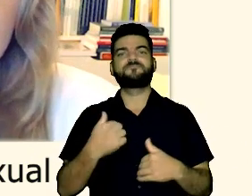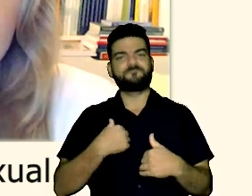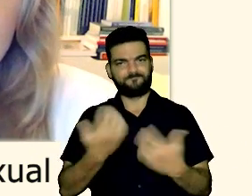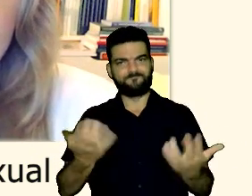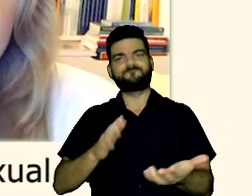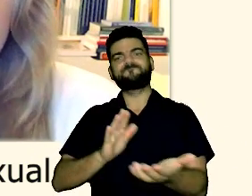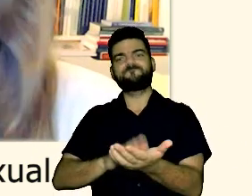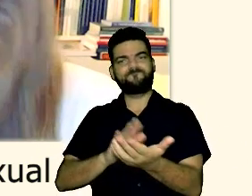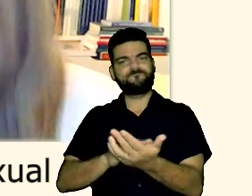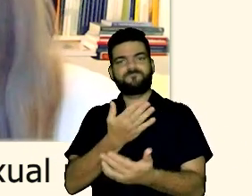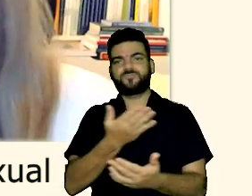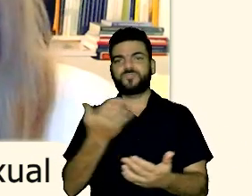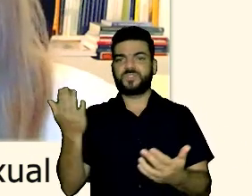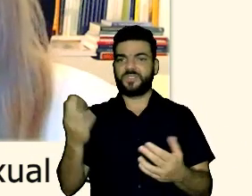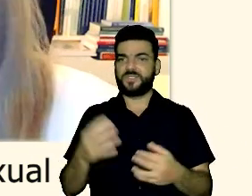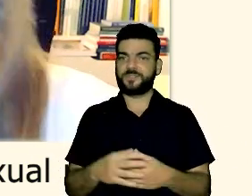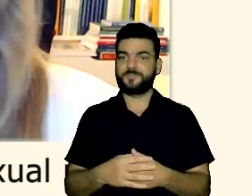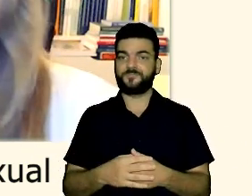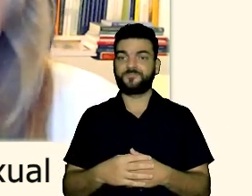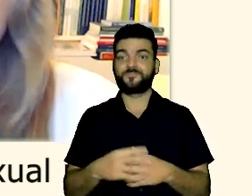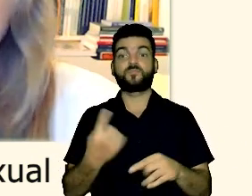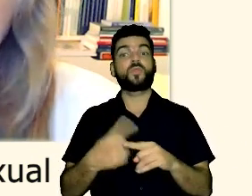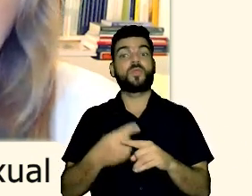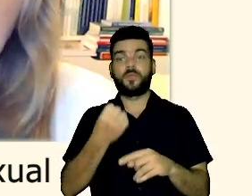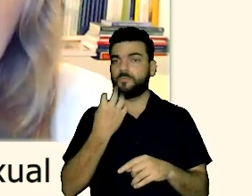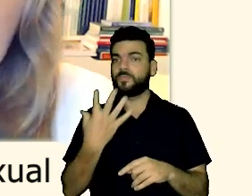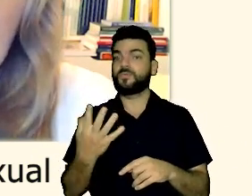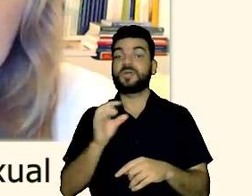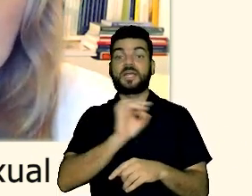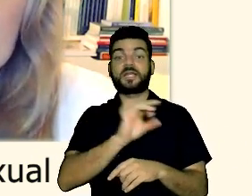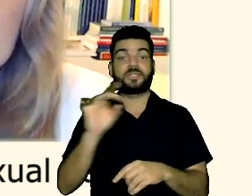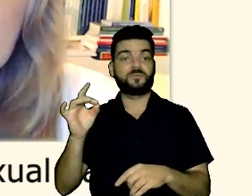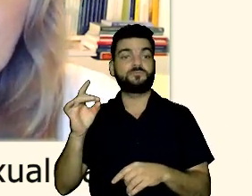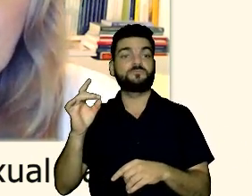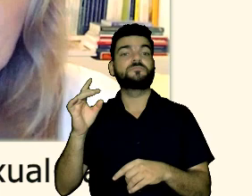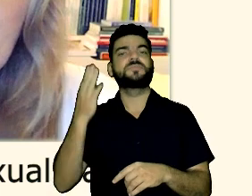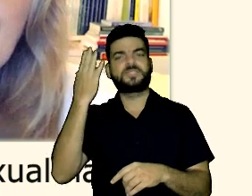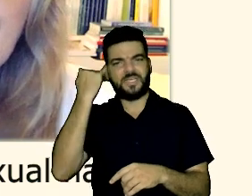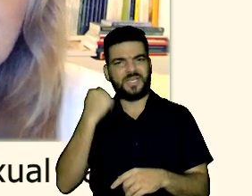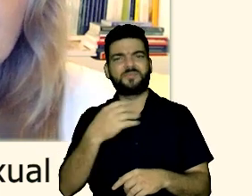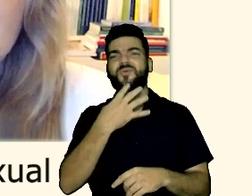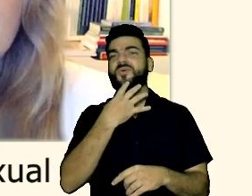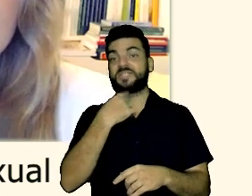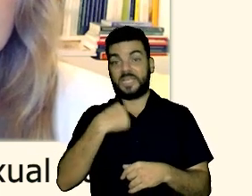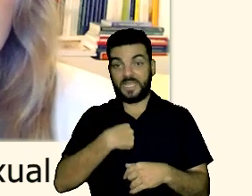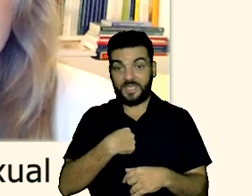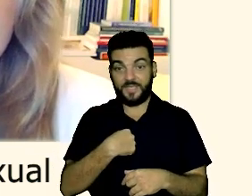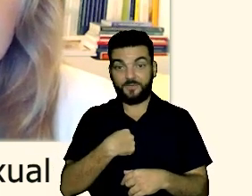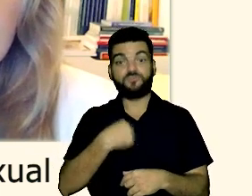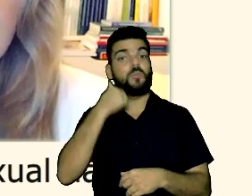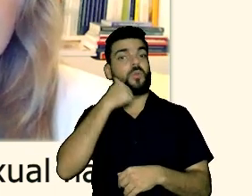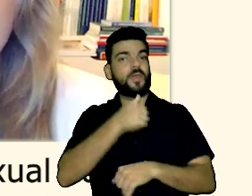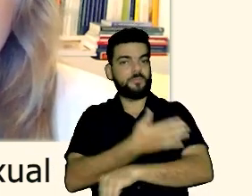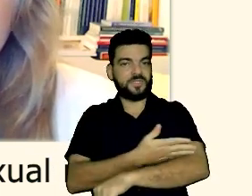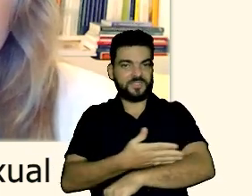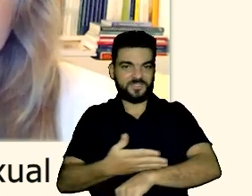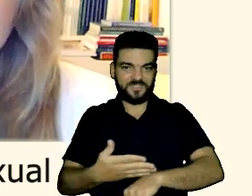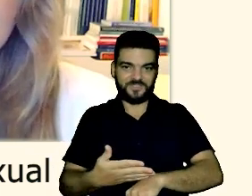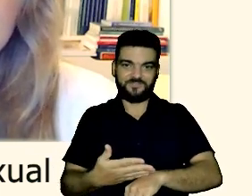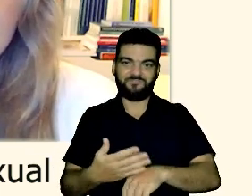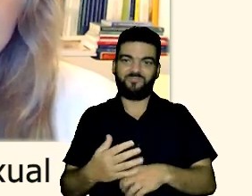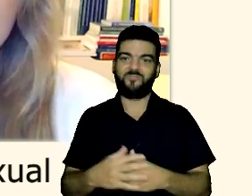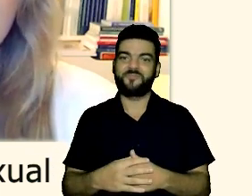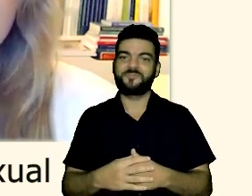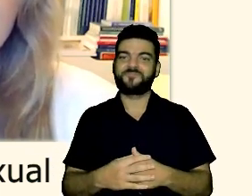de paradigma. Então, eu tenho que parabenizar mesmo, porque é uma coisa com a qual todos nós convivemos. Eu sou